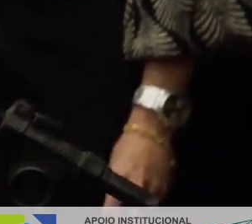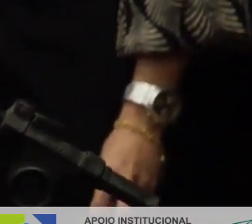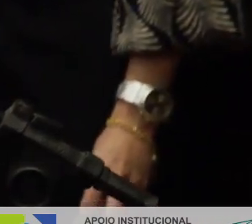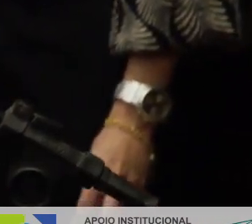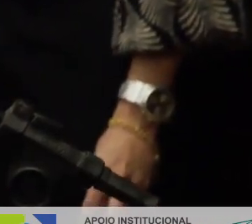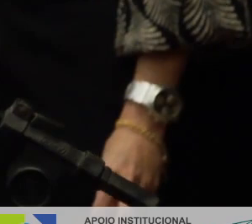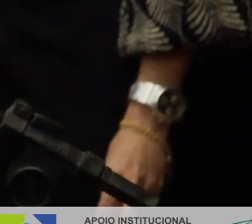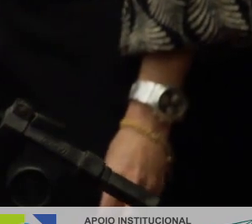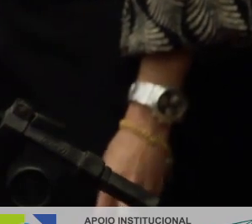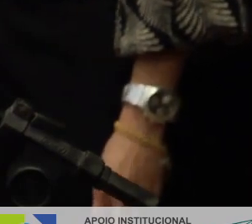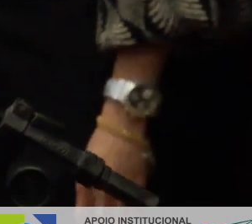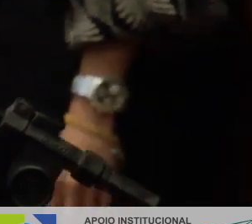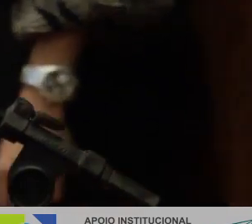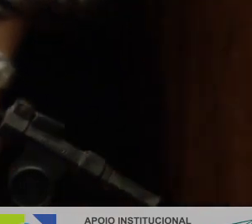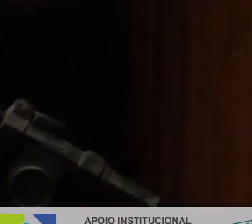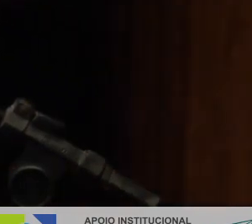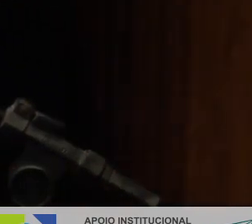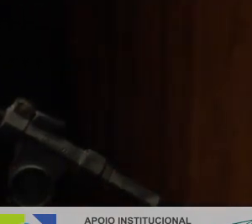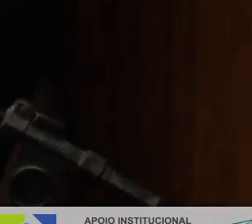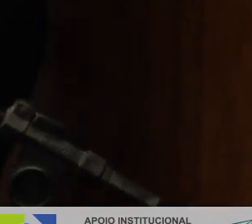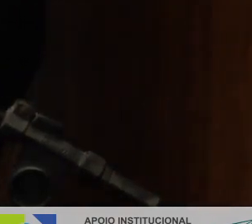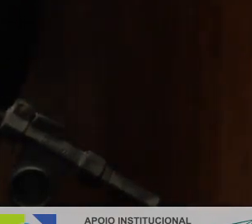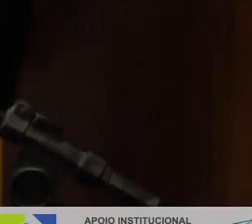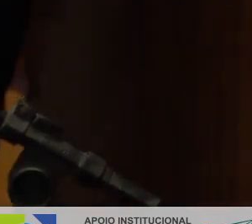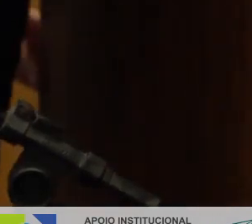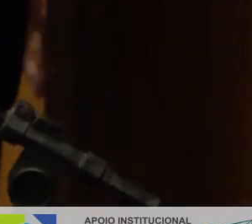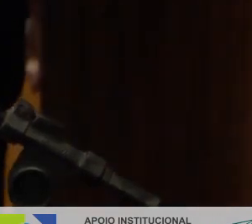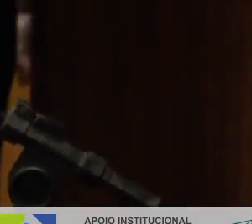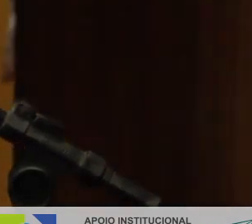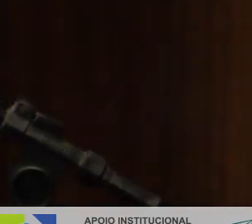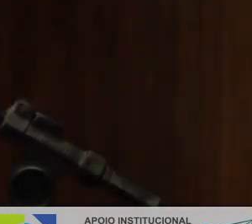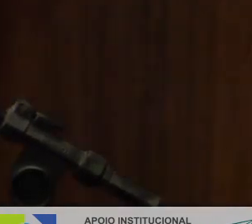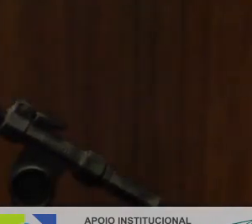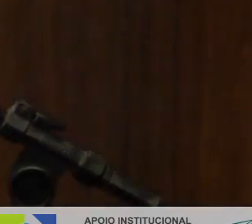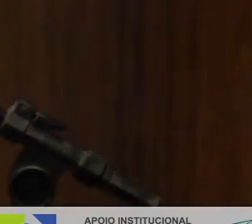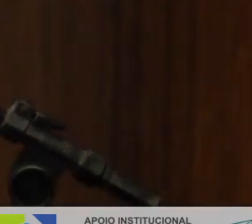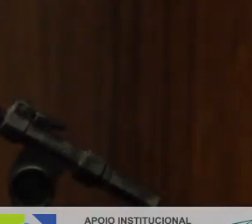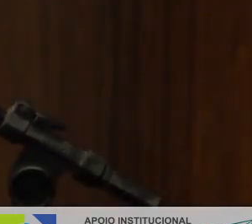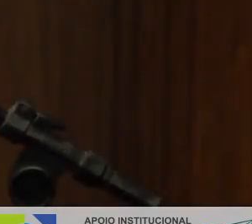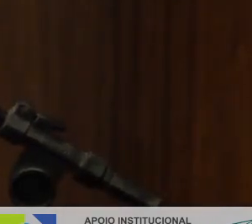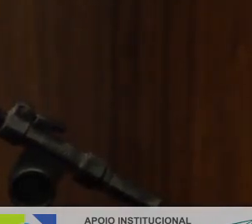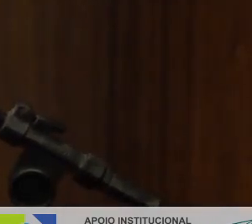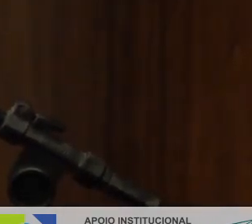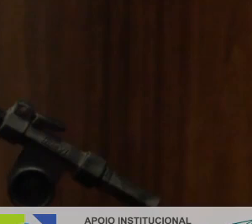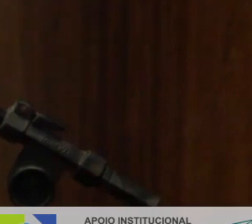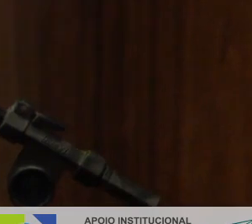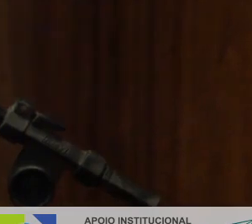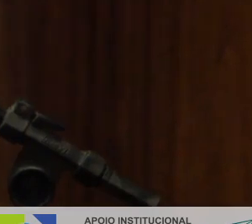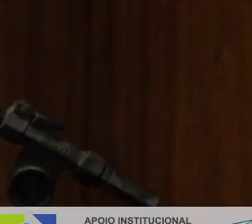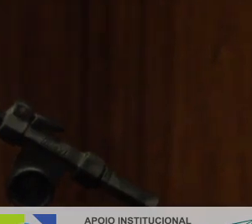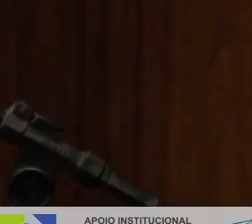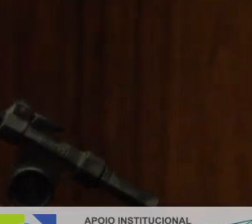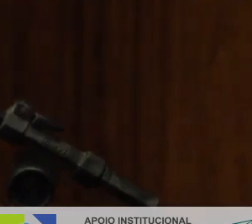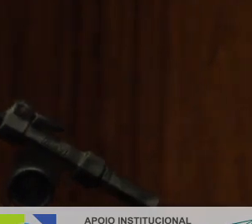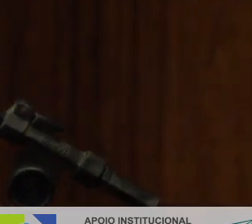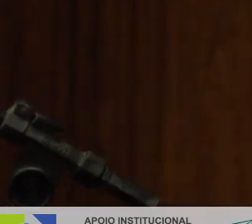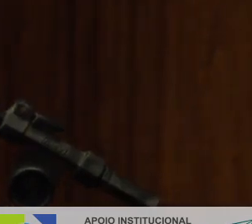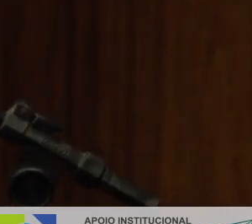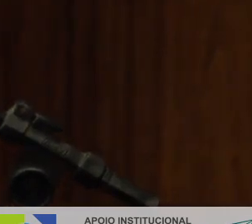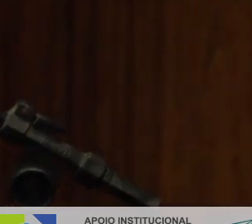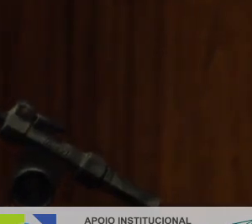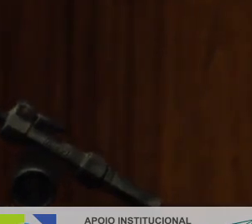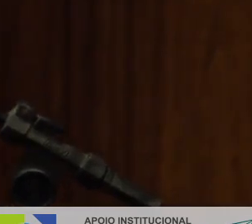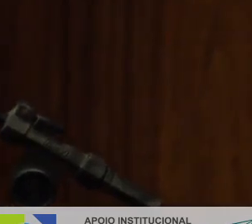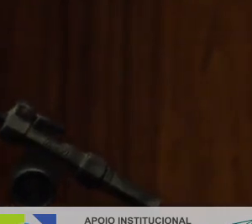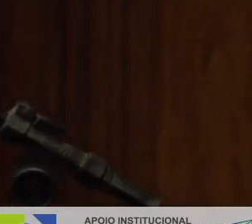longo do ano em todas as regiões brasileiras, para ampliar o diálogo e tratar do desenvolvimento sustentável. As políticas